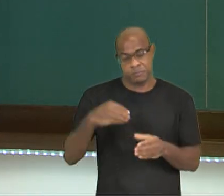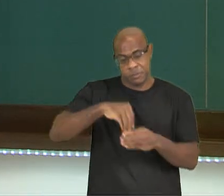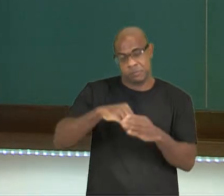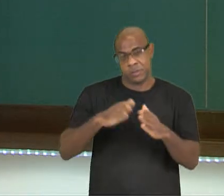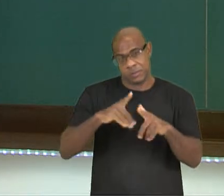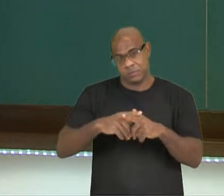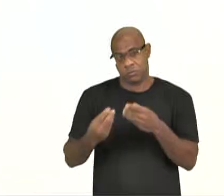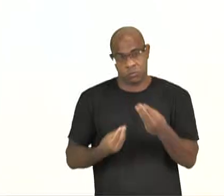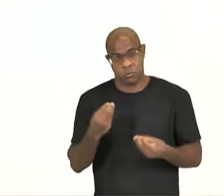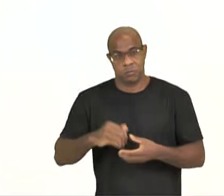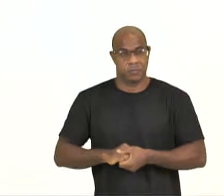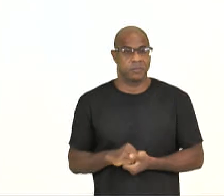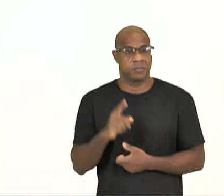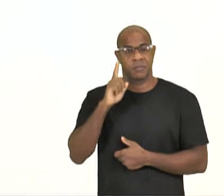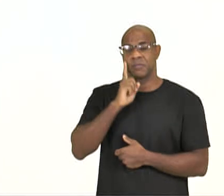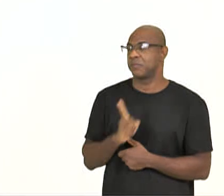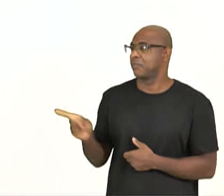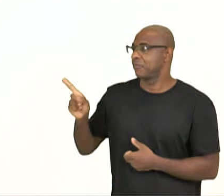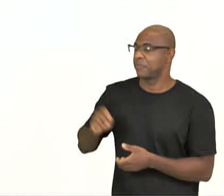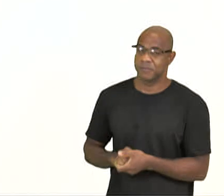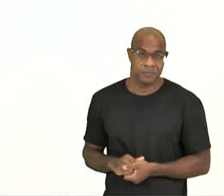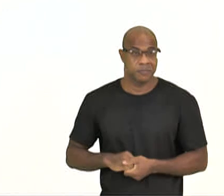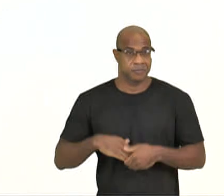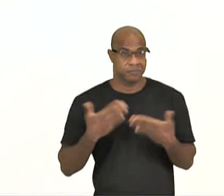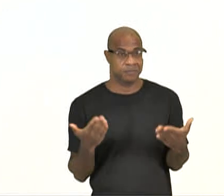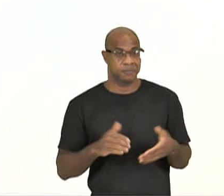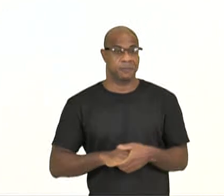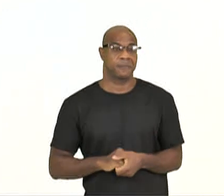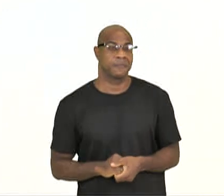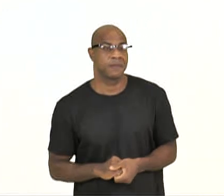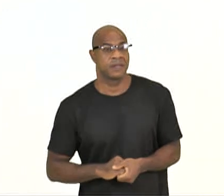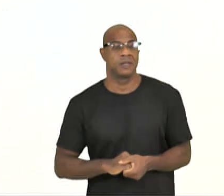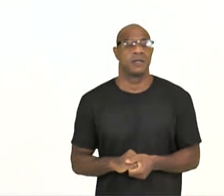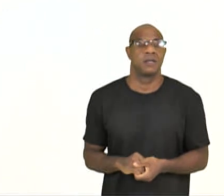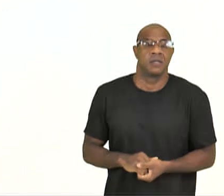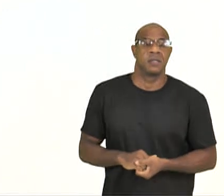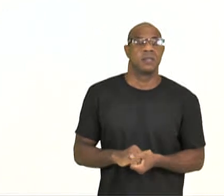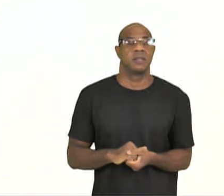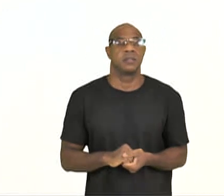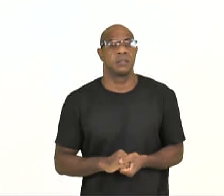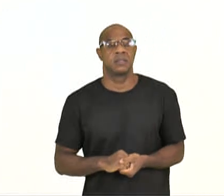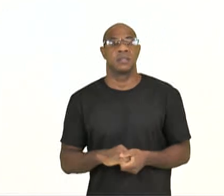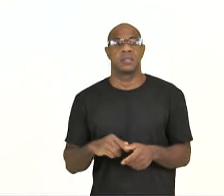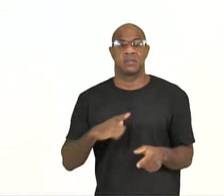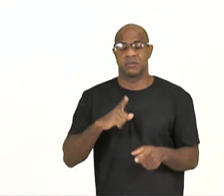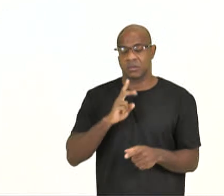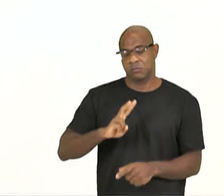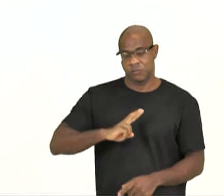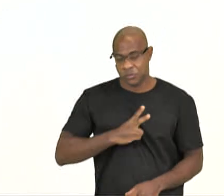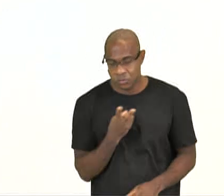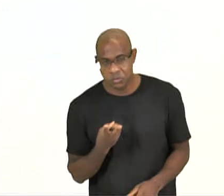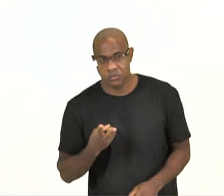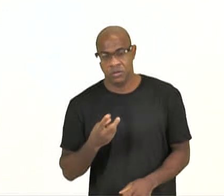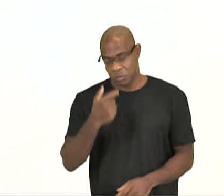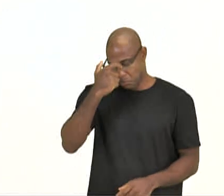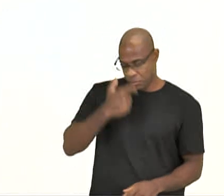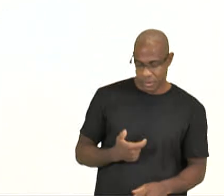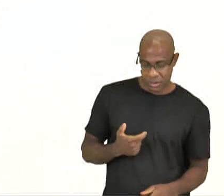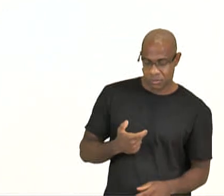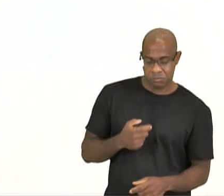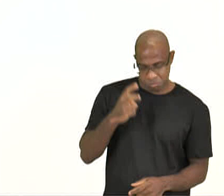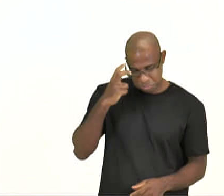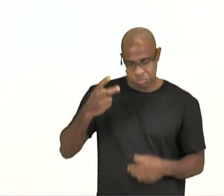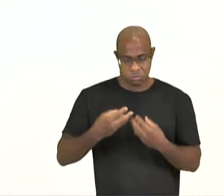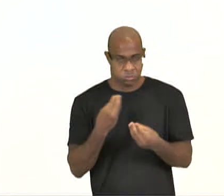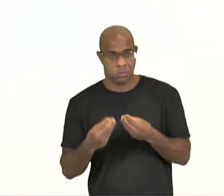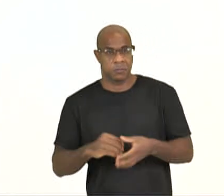intelectuais. A igreja vem de indulgências e pedaços do céu, foi como a gente já falou. O Renascimento afetou os papas do período, muitos como Júlio